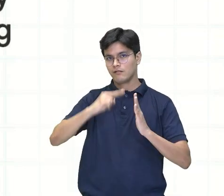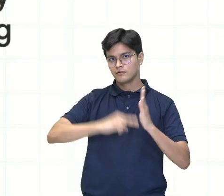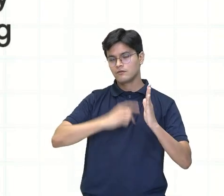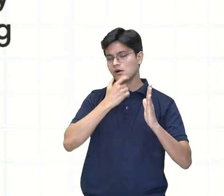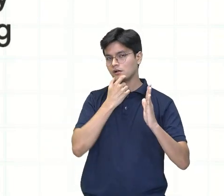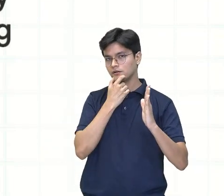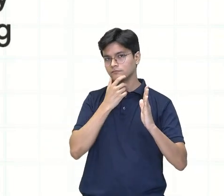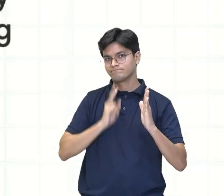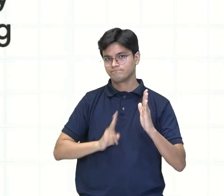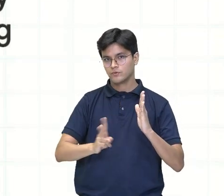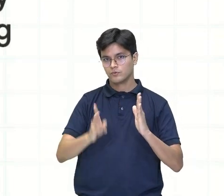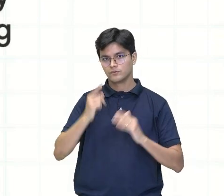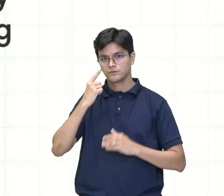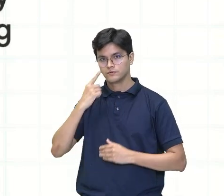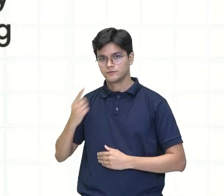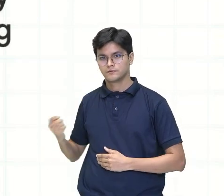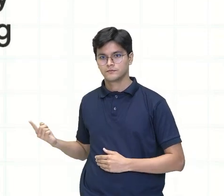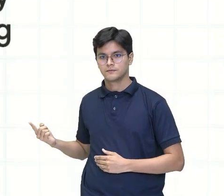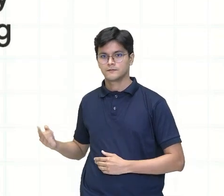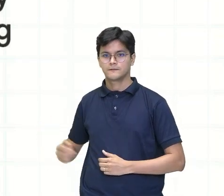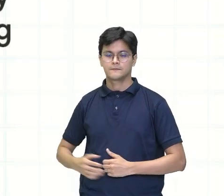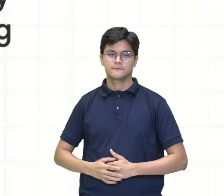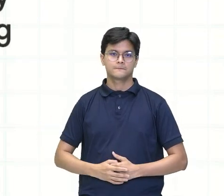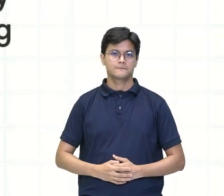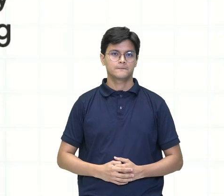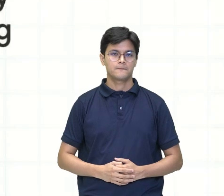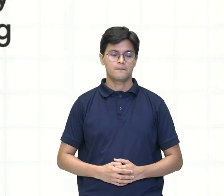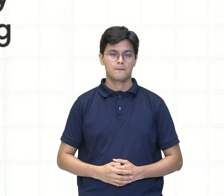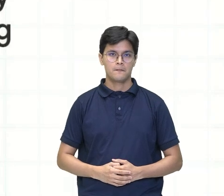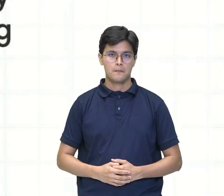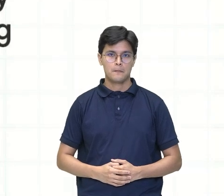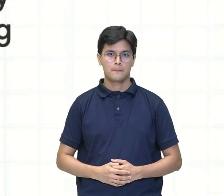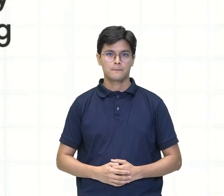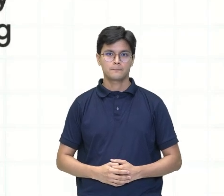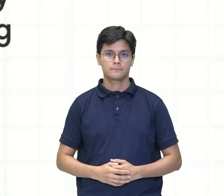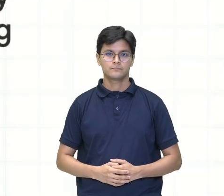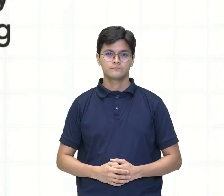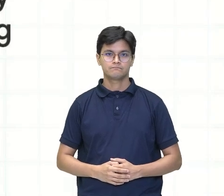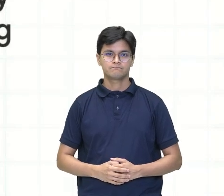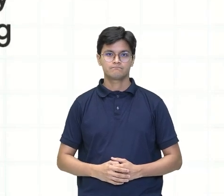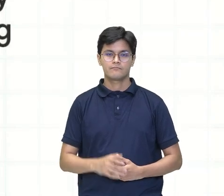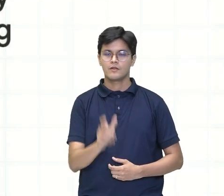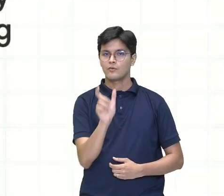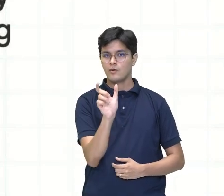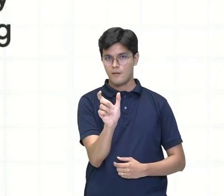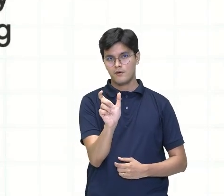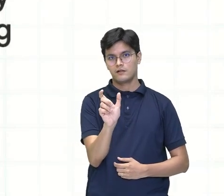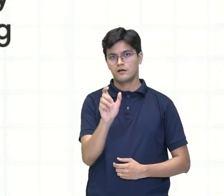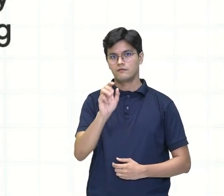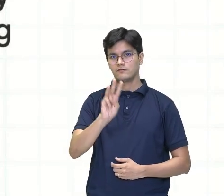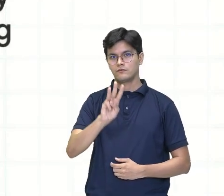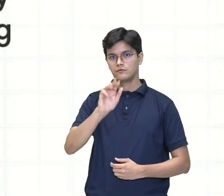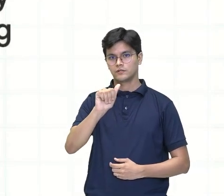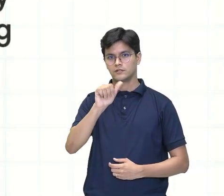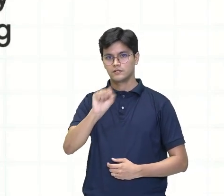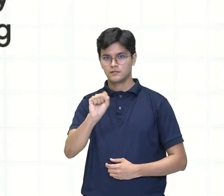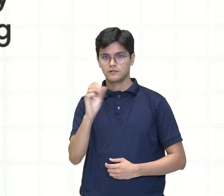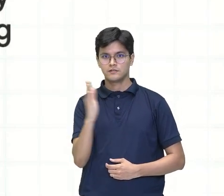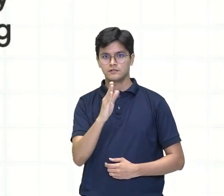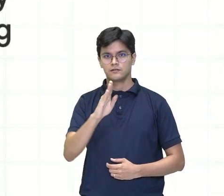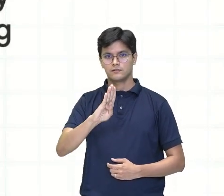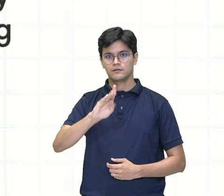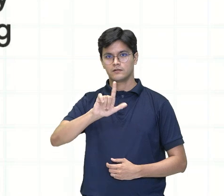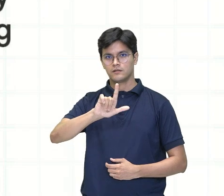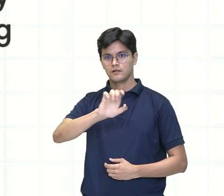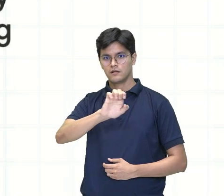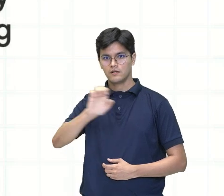man was bleeding from the head. Olha aqui, o homem was bleeding.